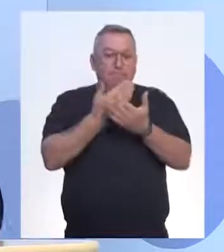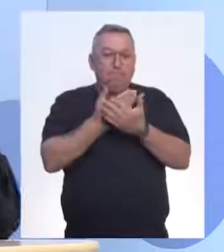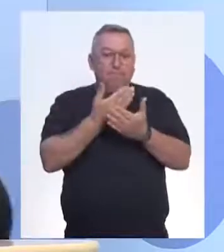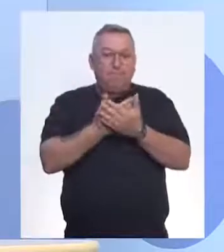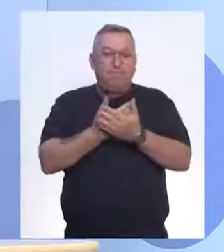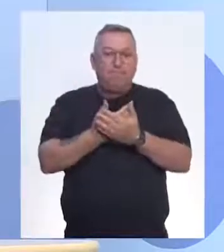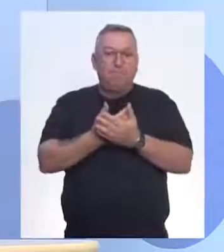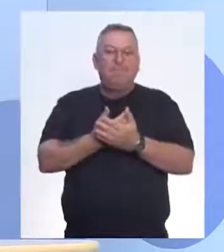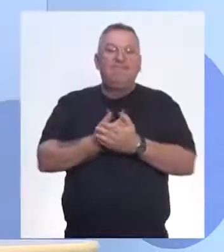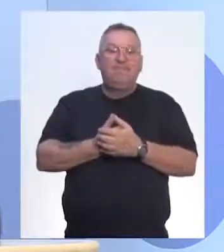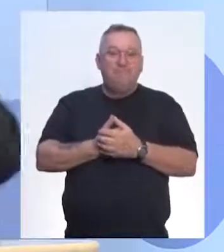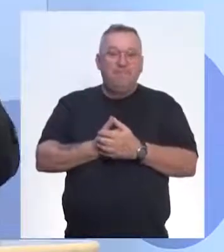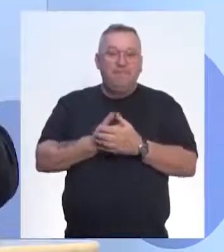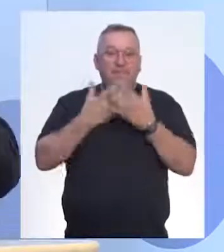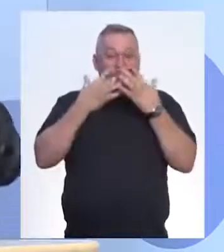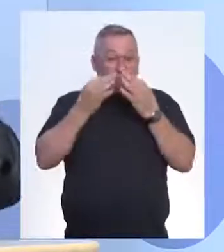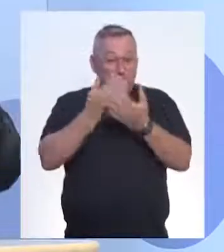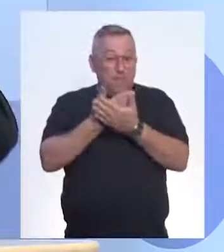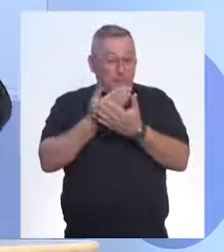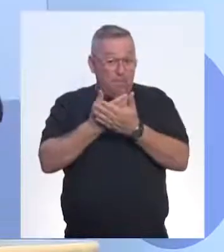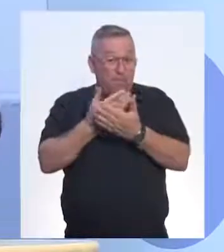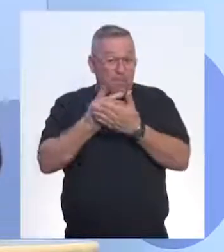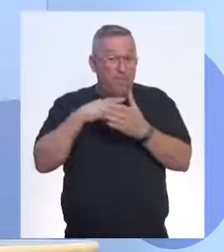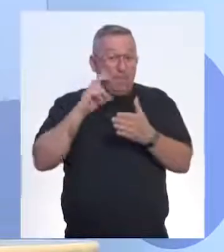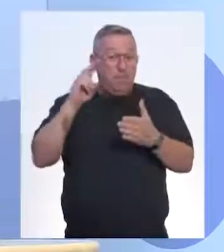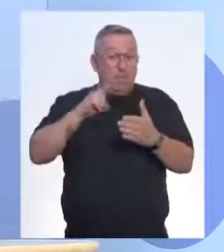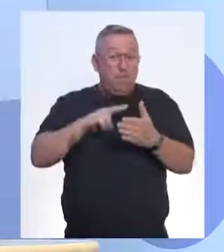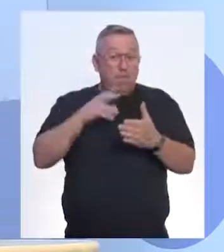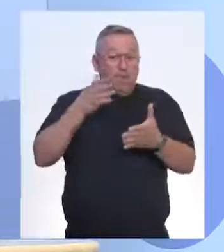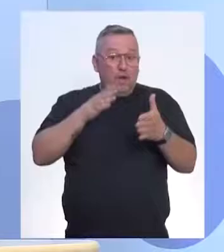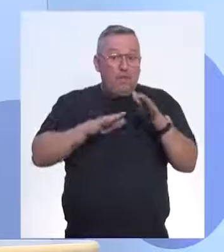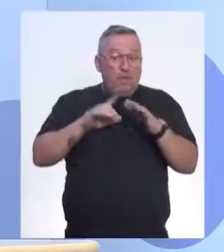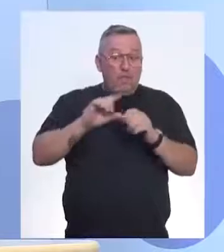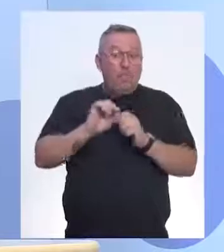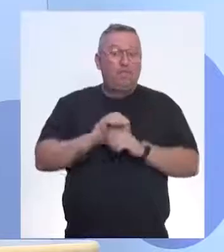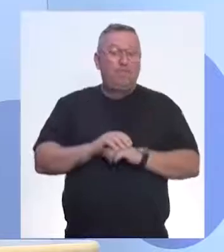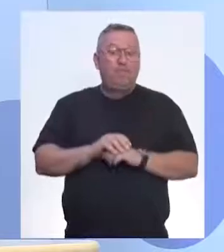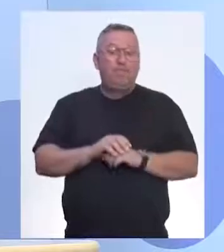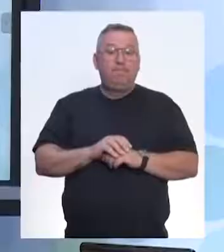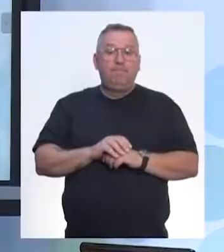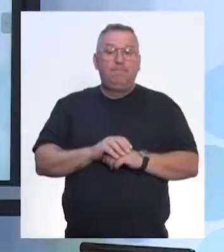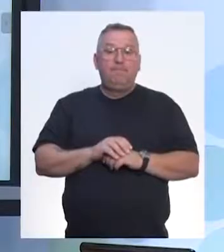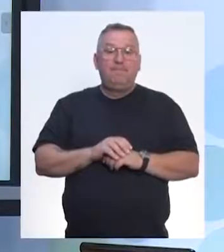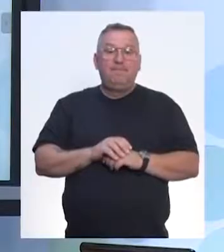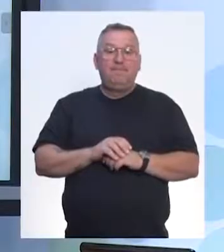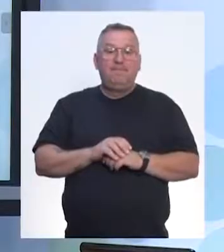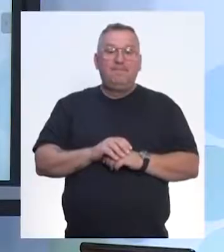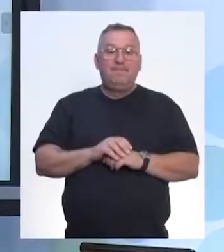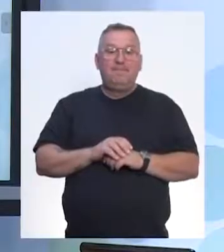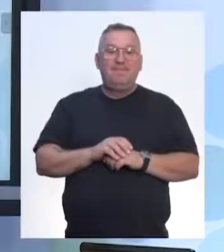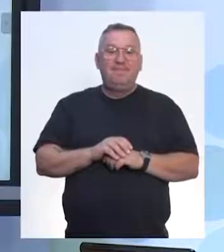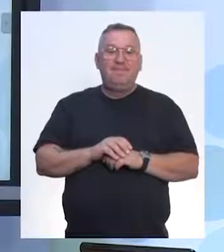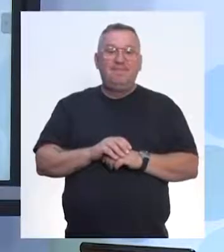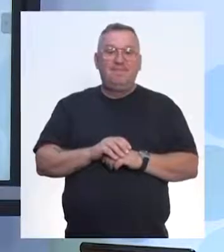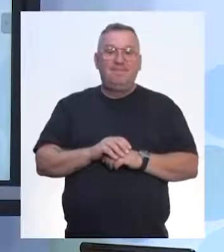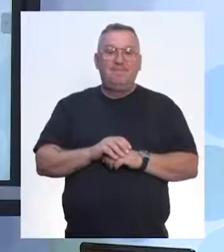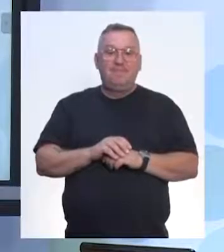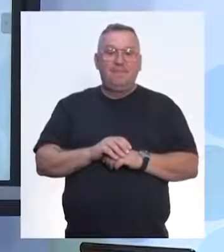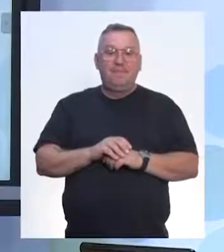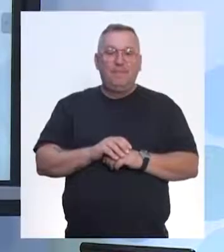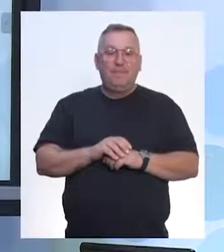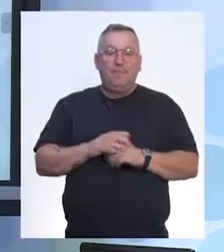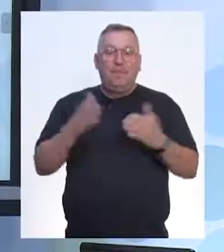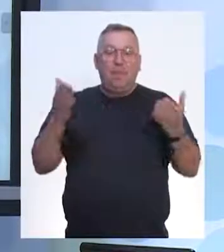tem dúvida, você prestou atenção, talvez não tenha entendido um passo ali outro, né? Exatamente, é bem isso. Bom,